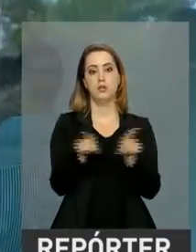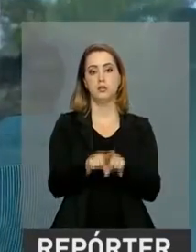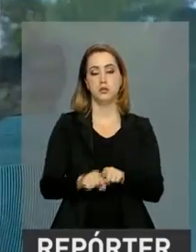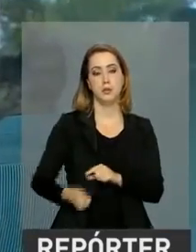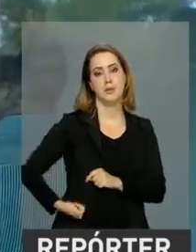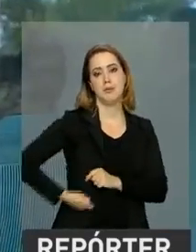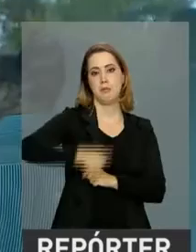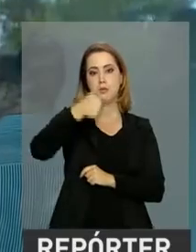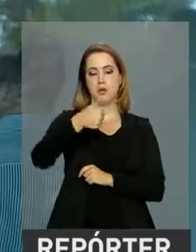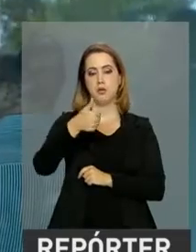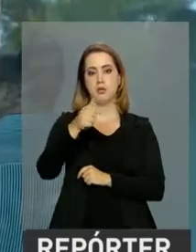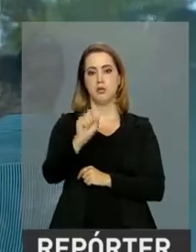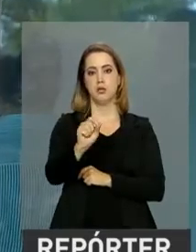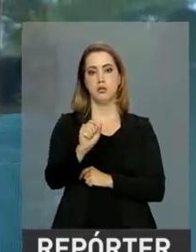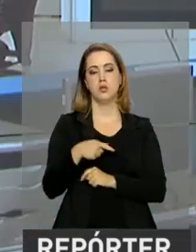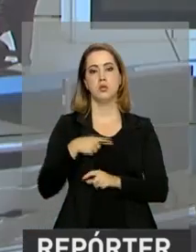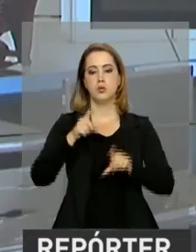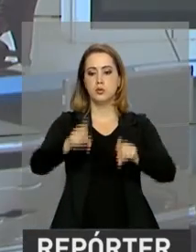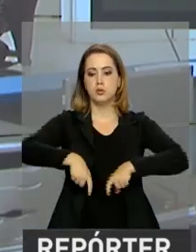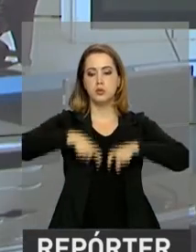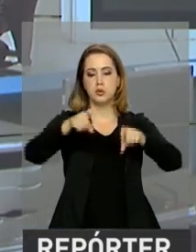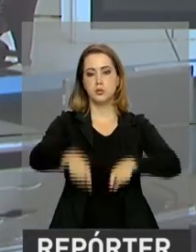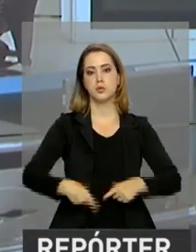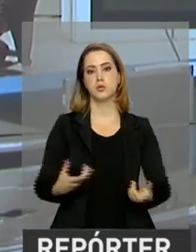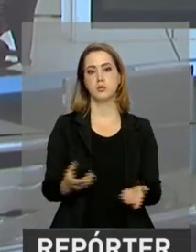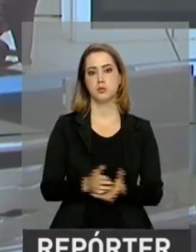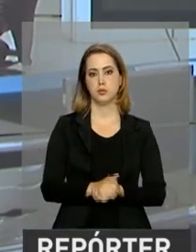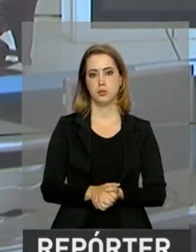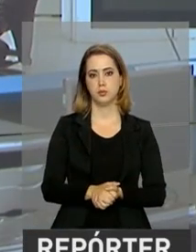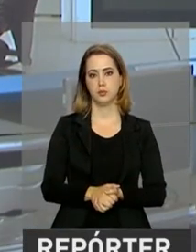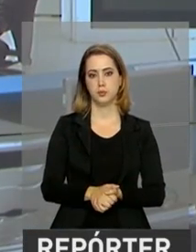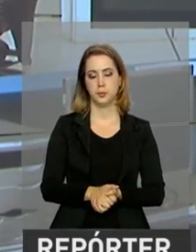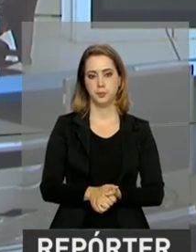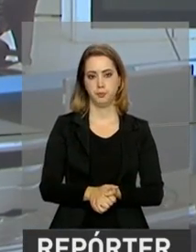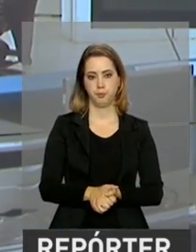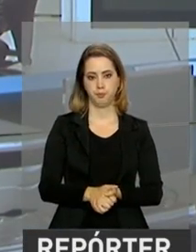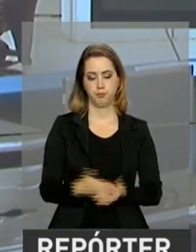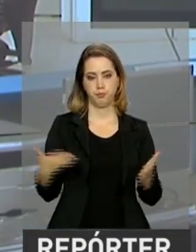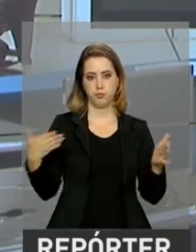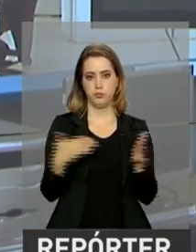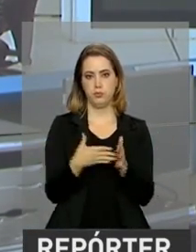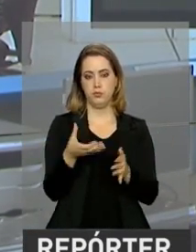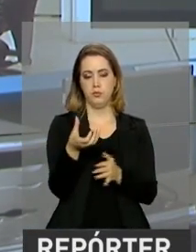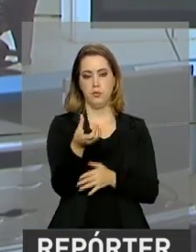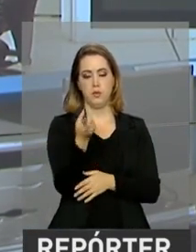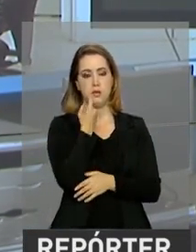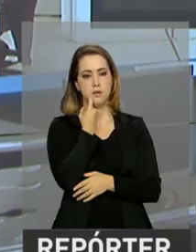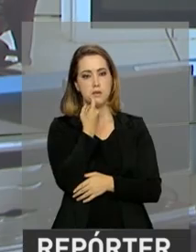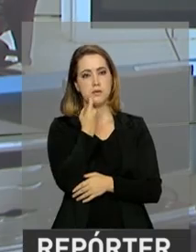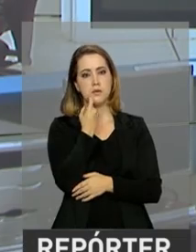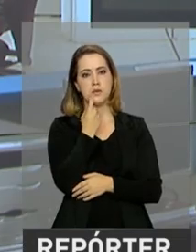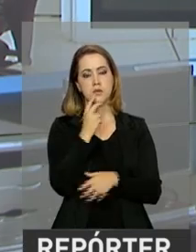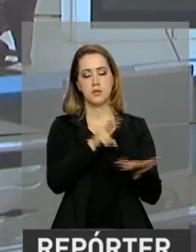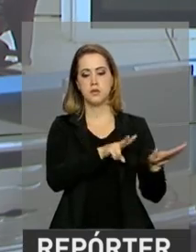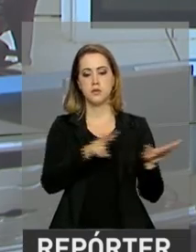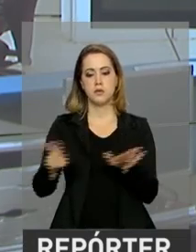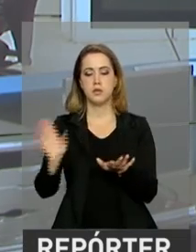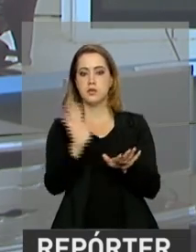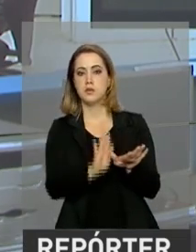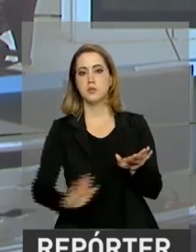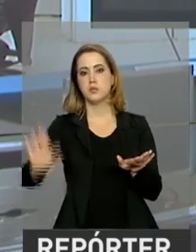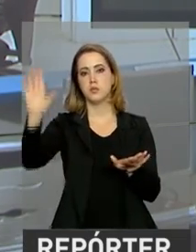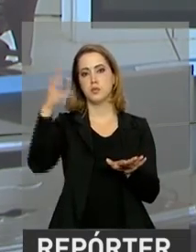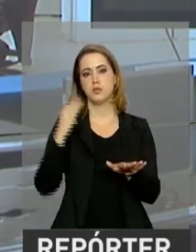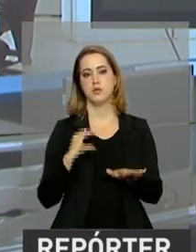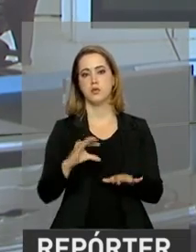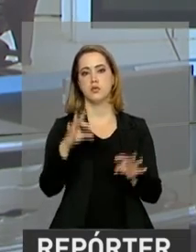produtivos mais resilientes vai até sexta feira a semana nacional de ciência e tecnologia e hoje a